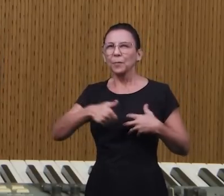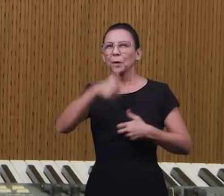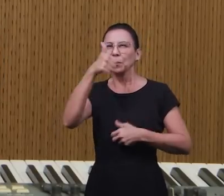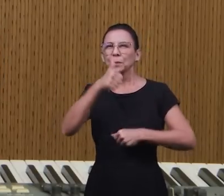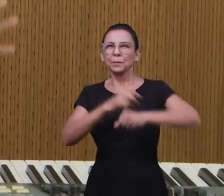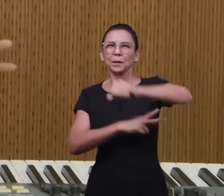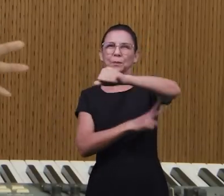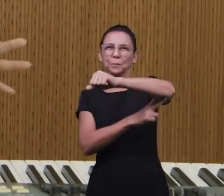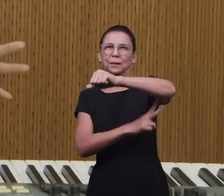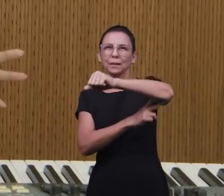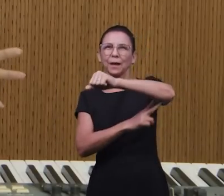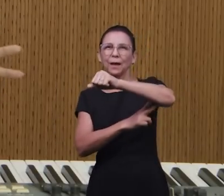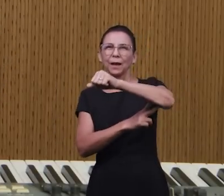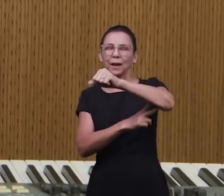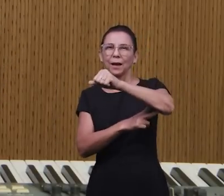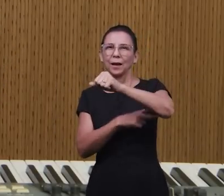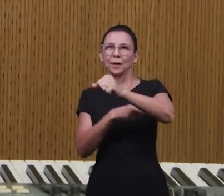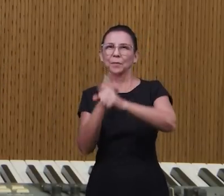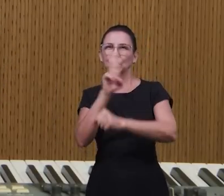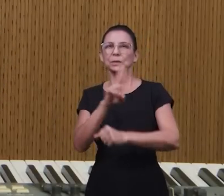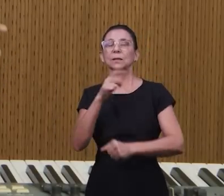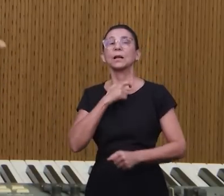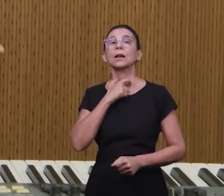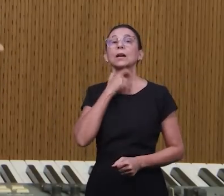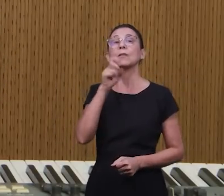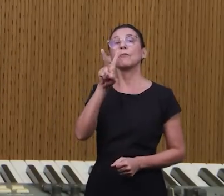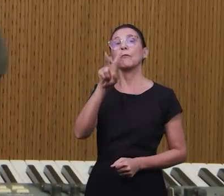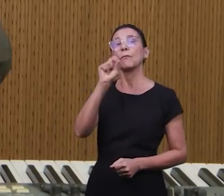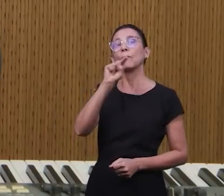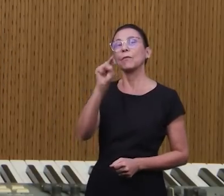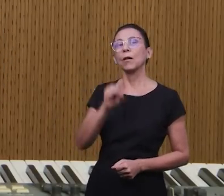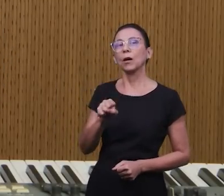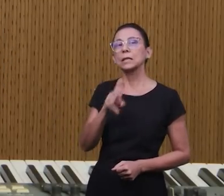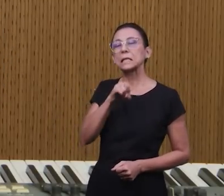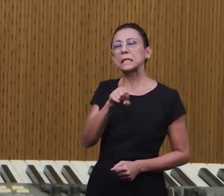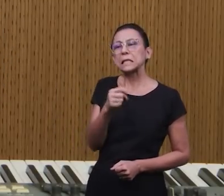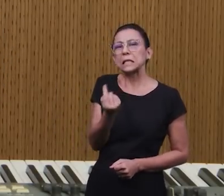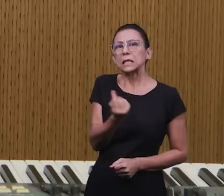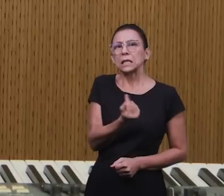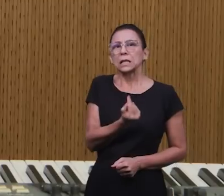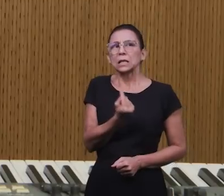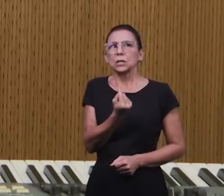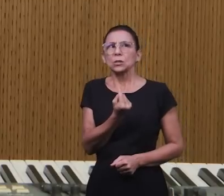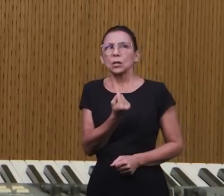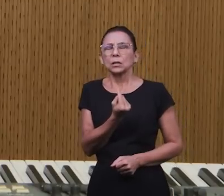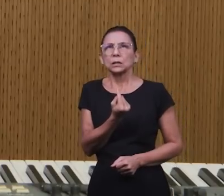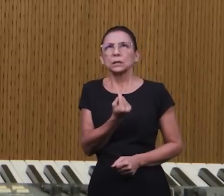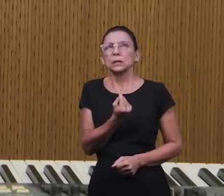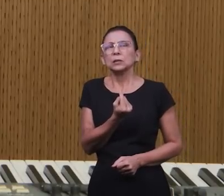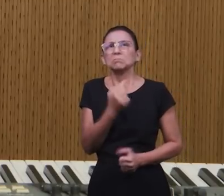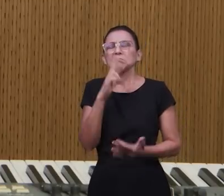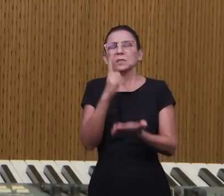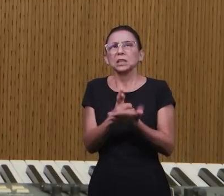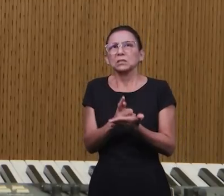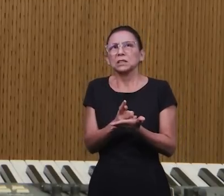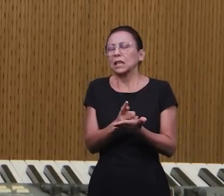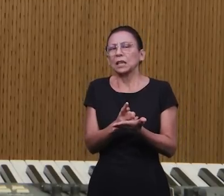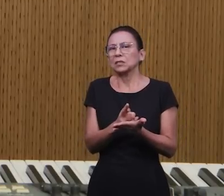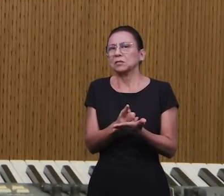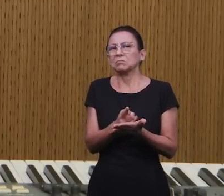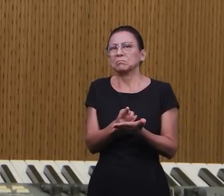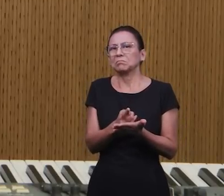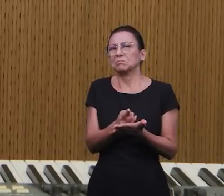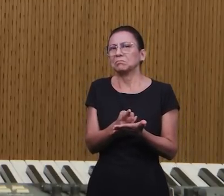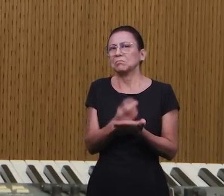vocal. Então, isoladamente, ela não vai trazer tanto benefício, mas quando eu associo o exercício de